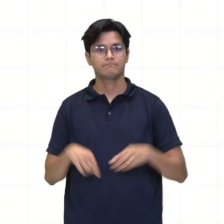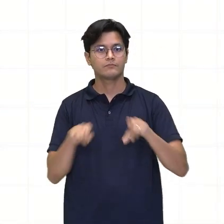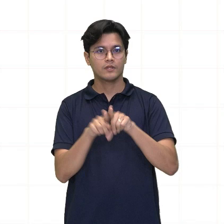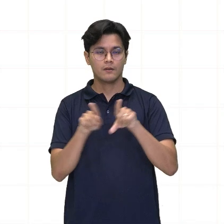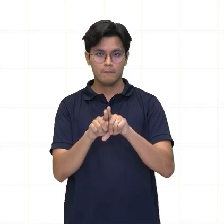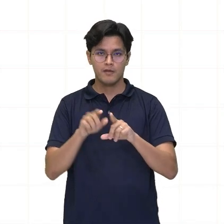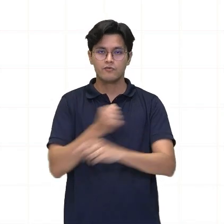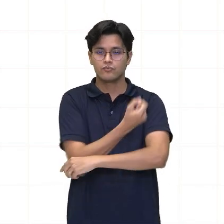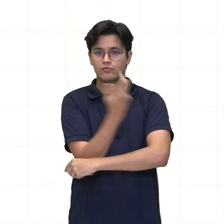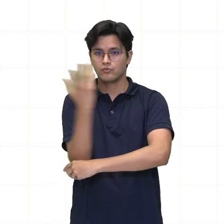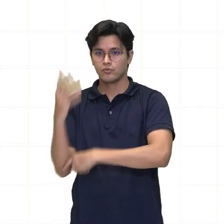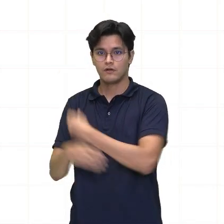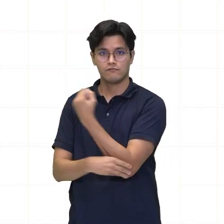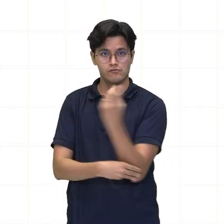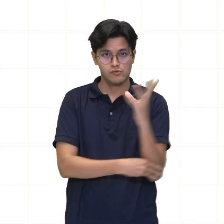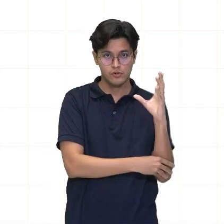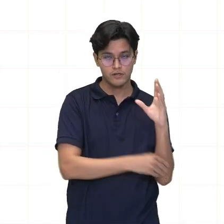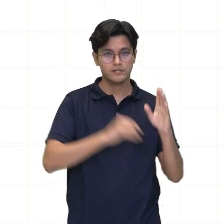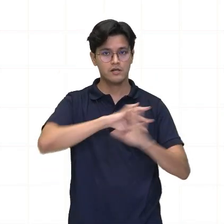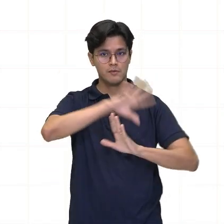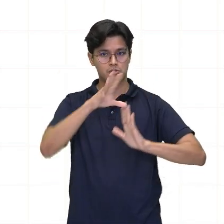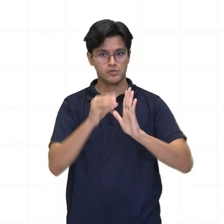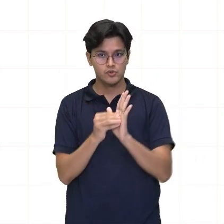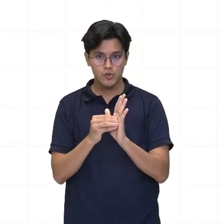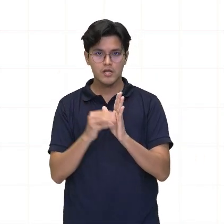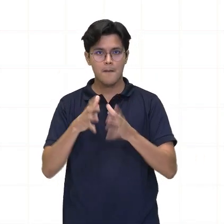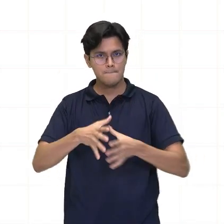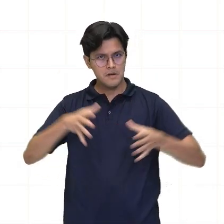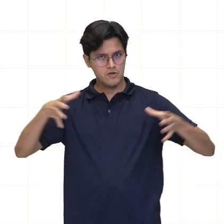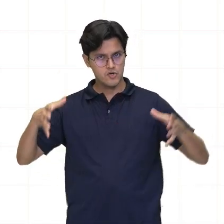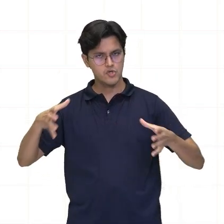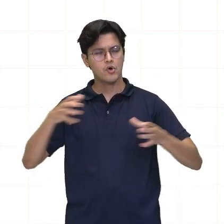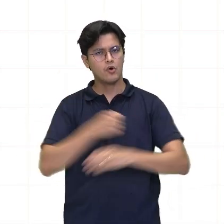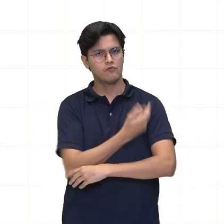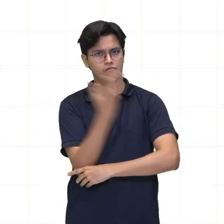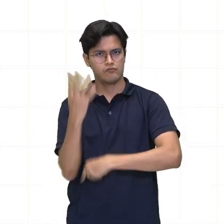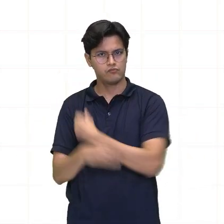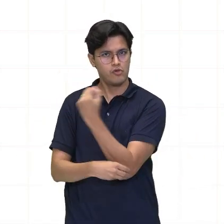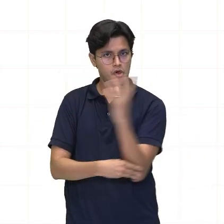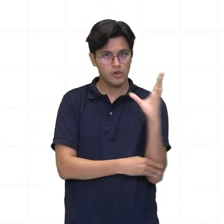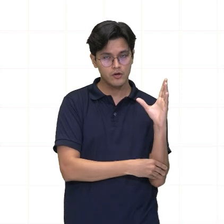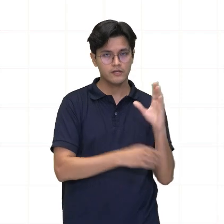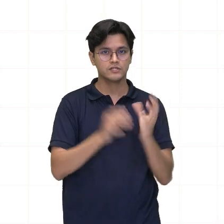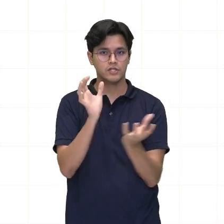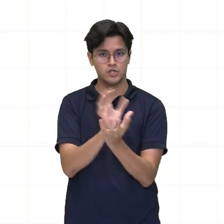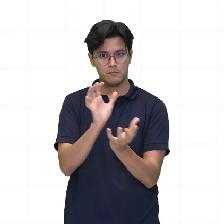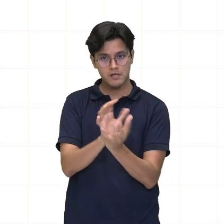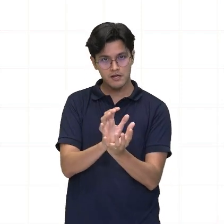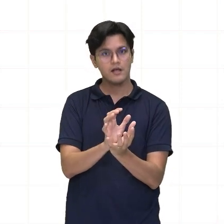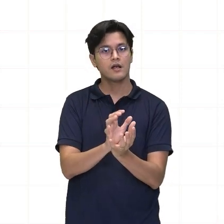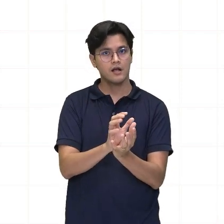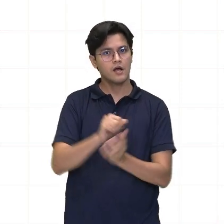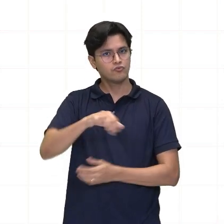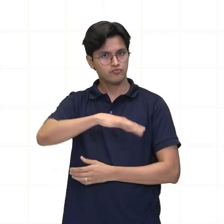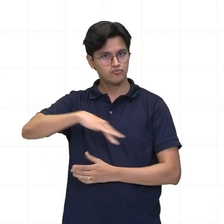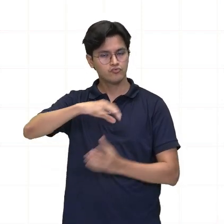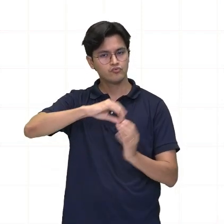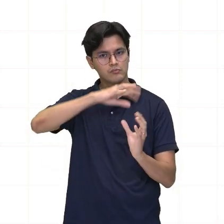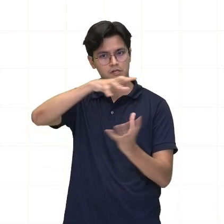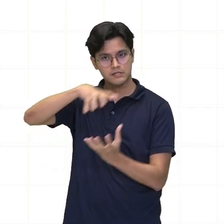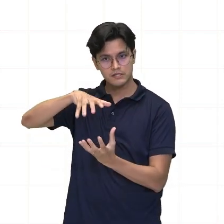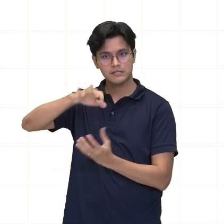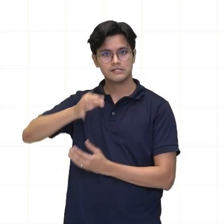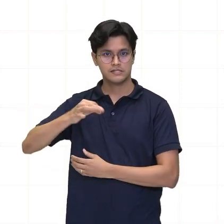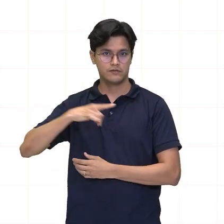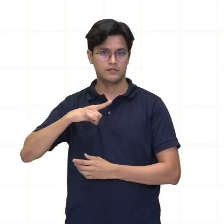floresta tropical do planeta, né? Estende-se por uma área superior de 5 milhões de quilômetros quadrados,